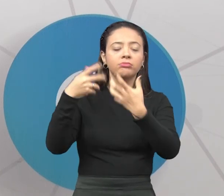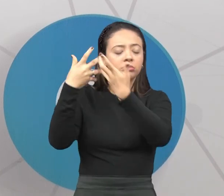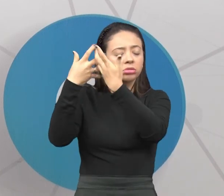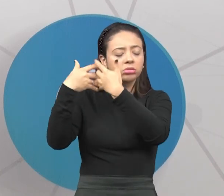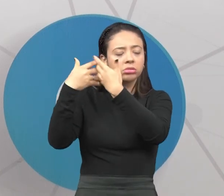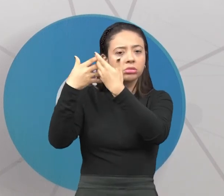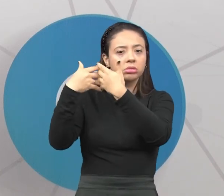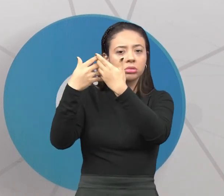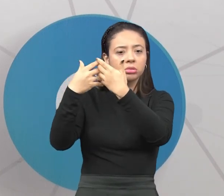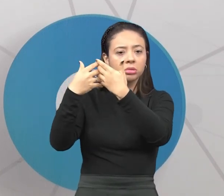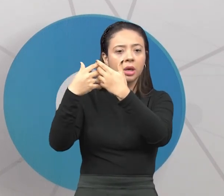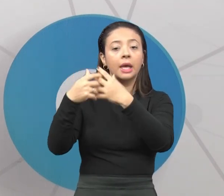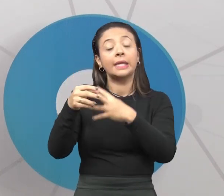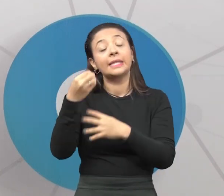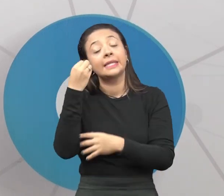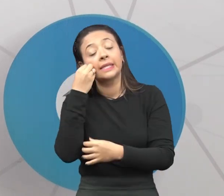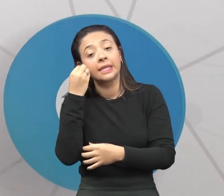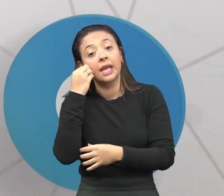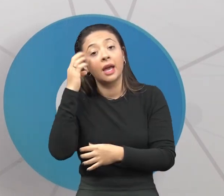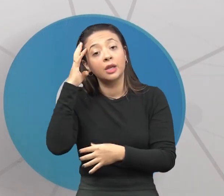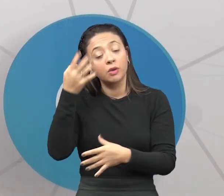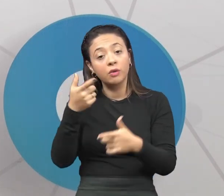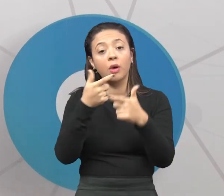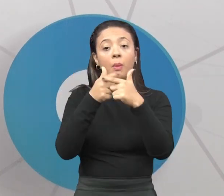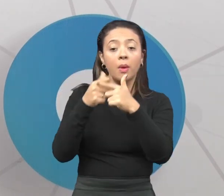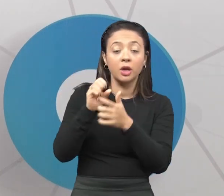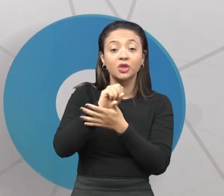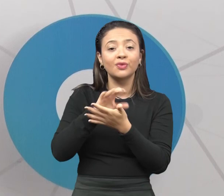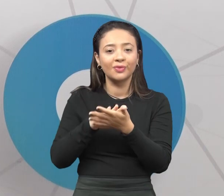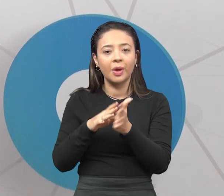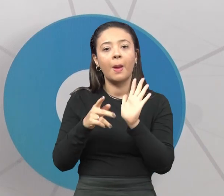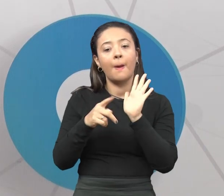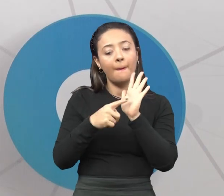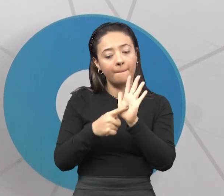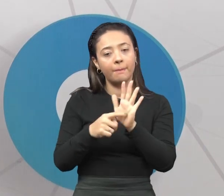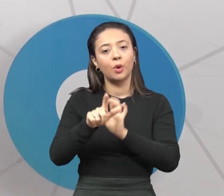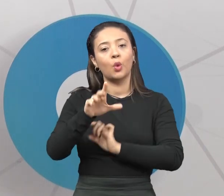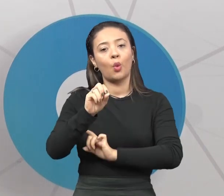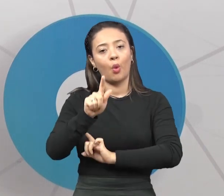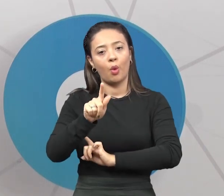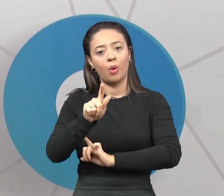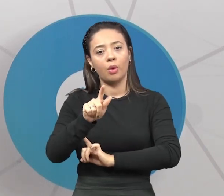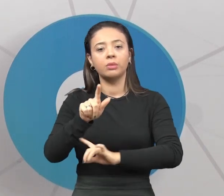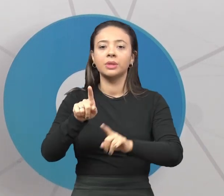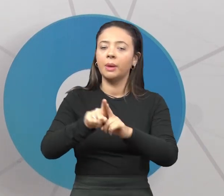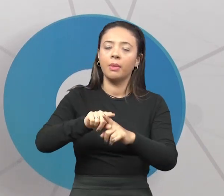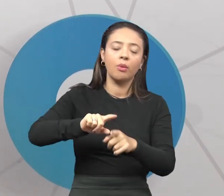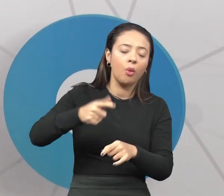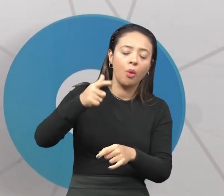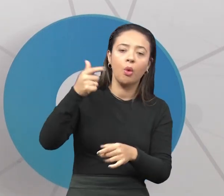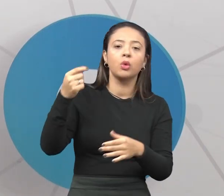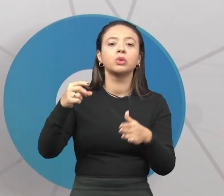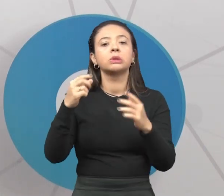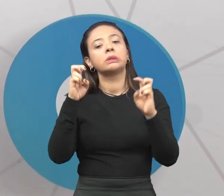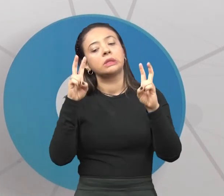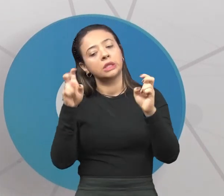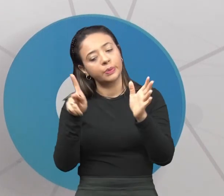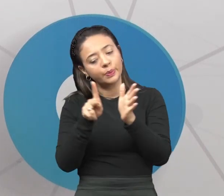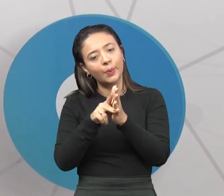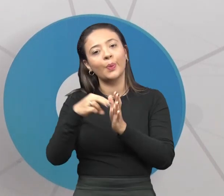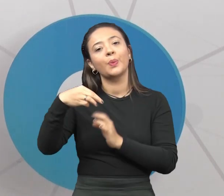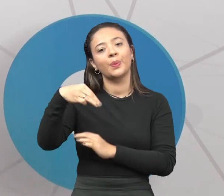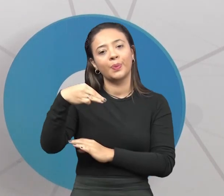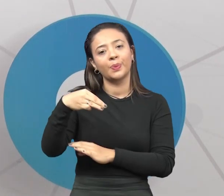de problemas, não só em relação à função logarítmica, como para tantos outros conteúdos da matemática e da